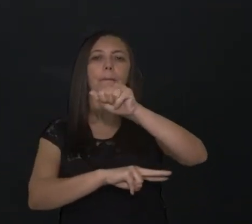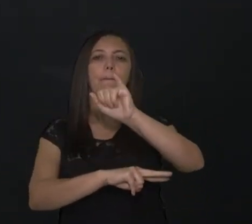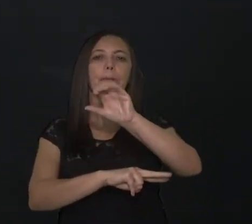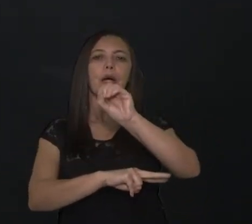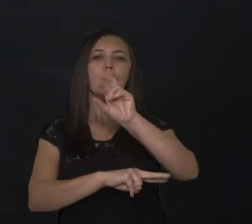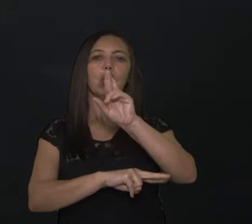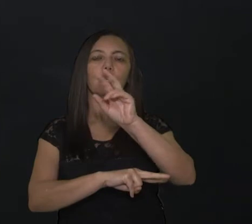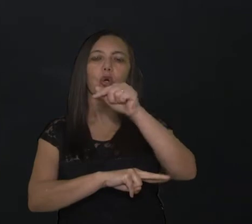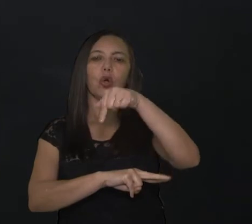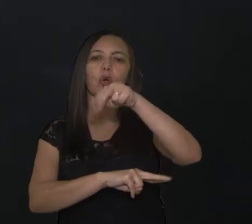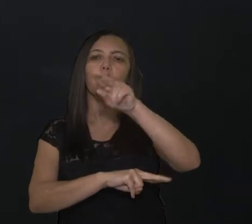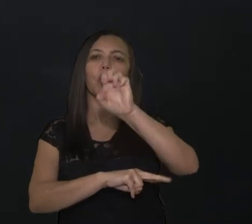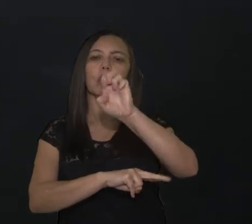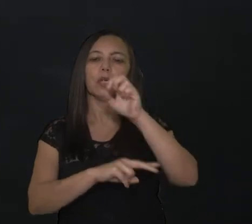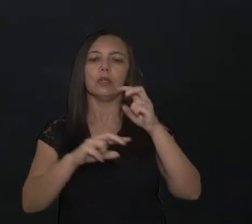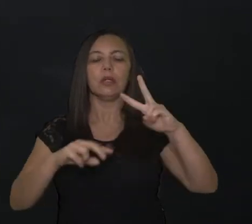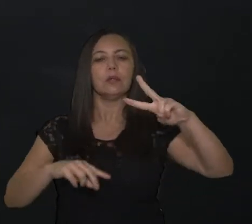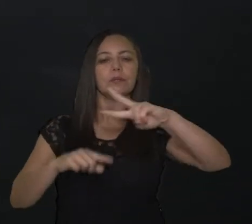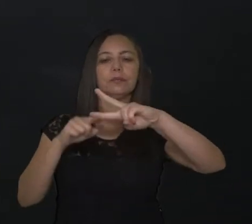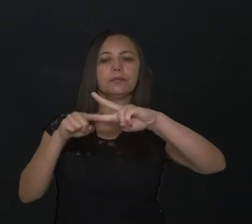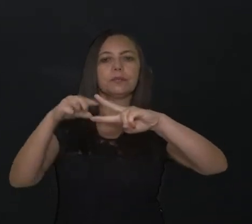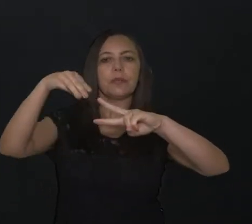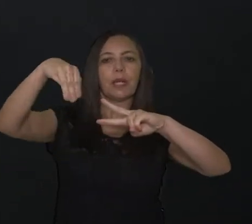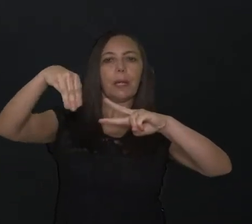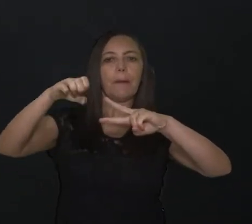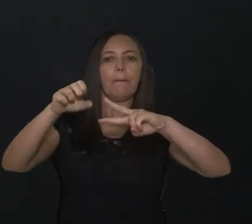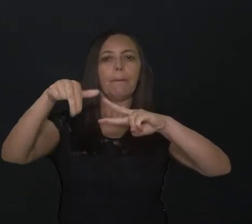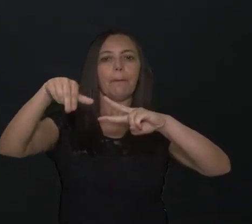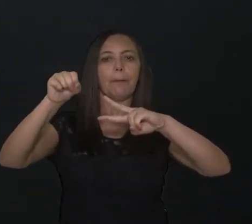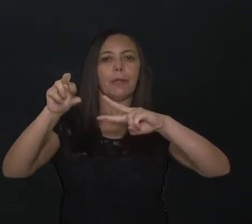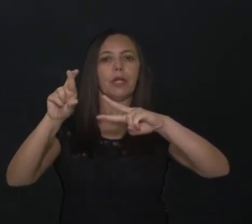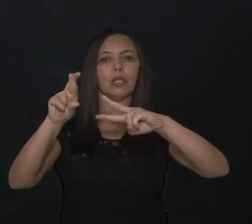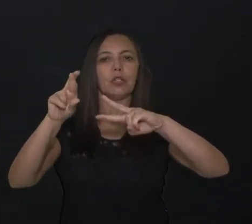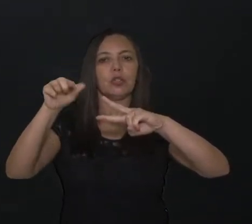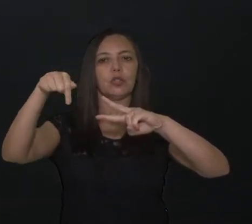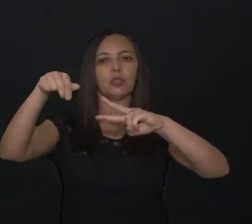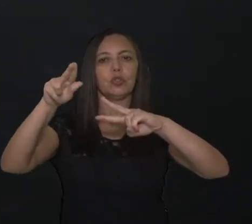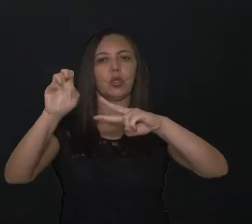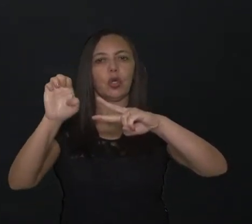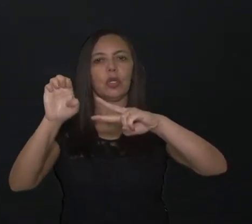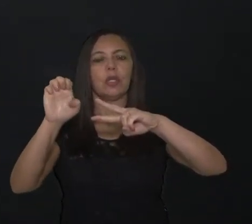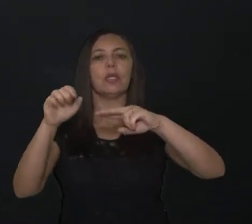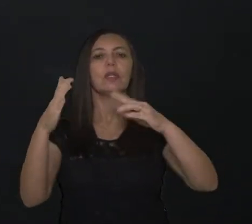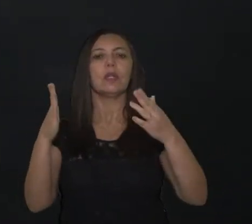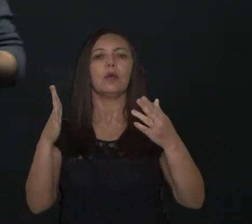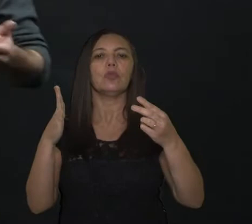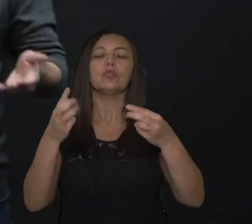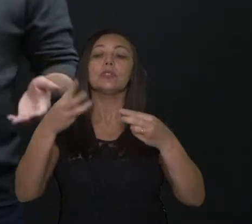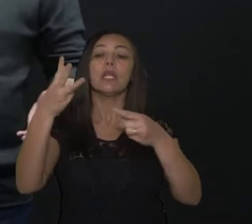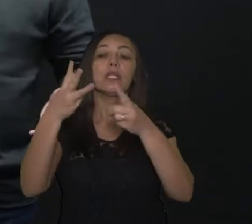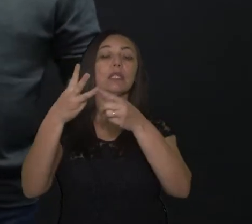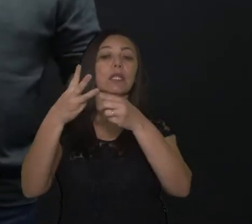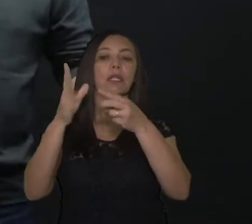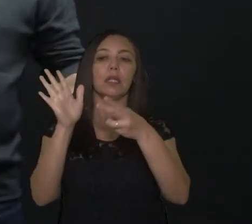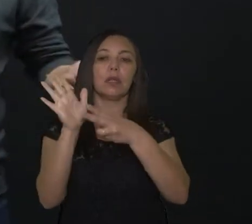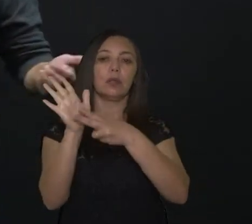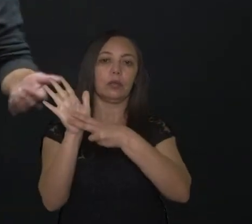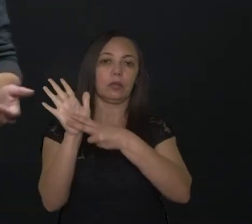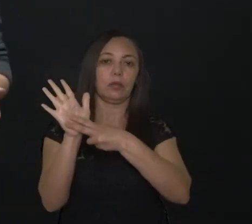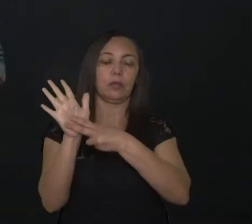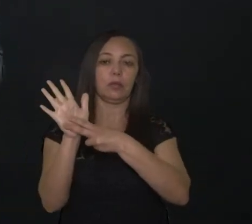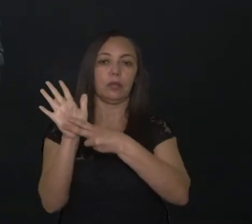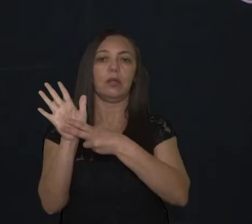maior que, esse segundo menor que e, logicamente, esse terceiro é a nossa igualdade, onde a gente chama